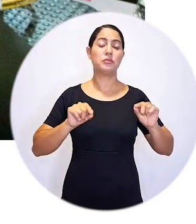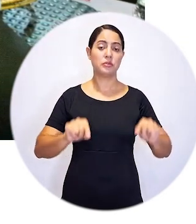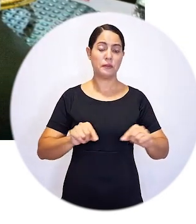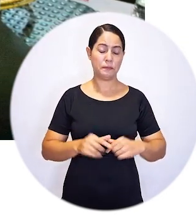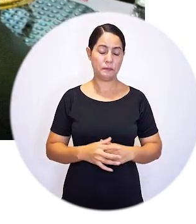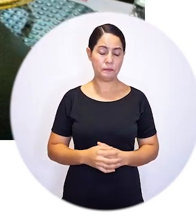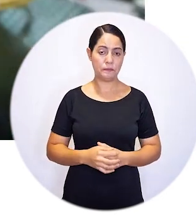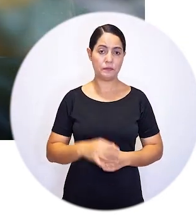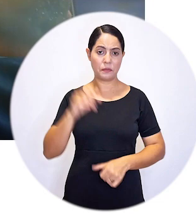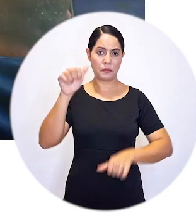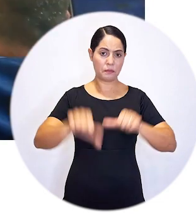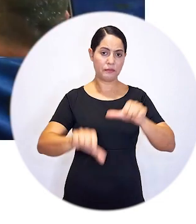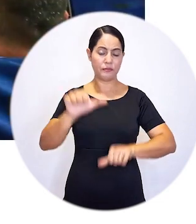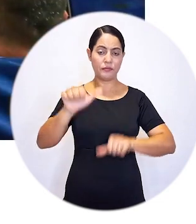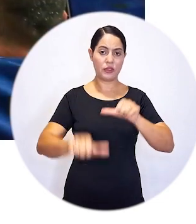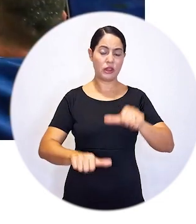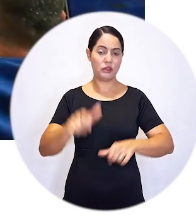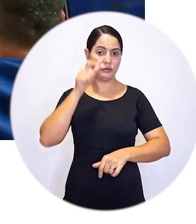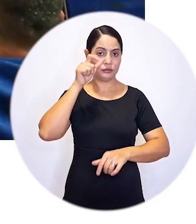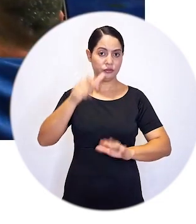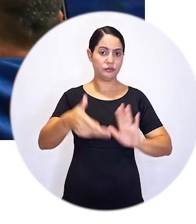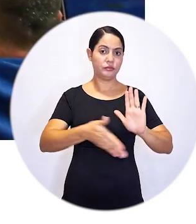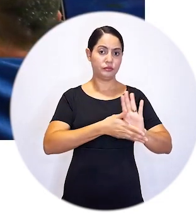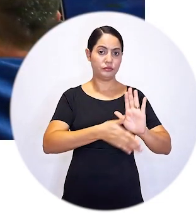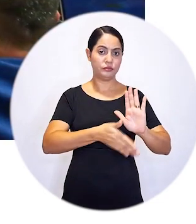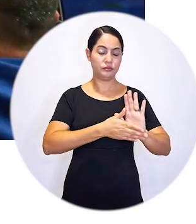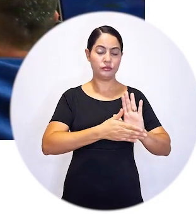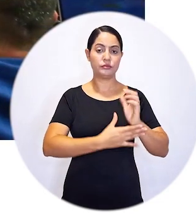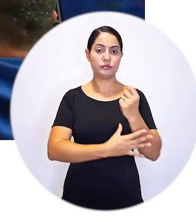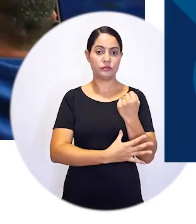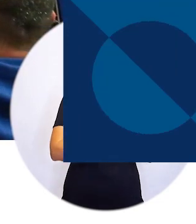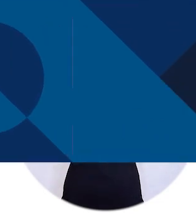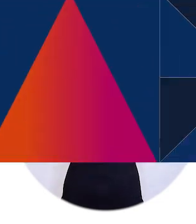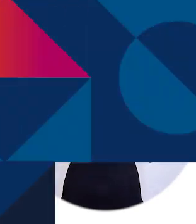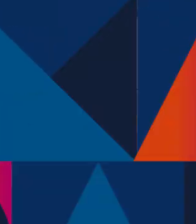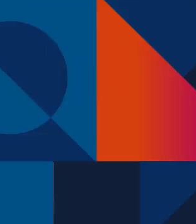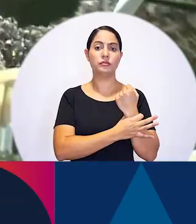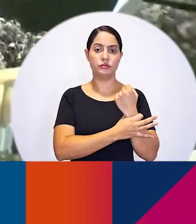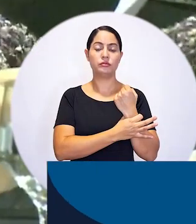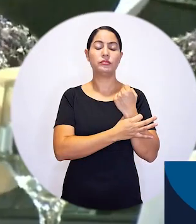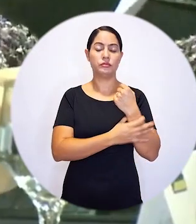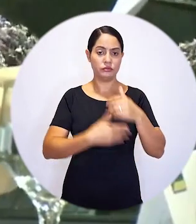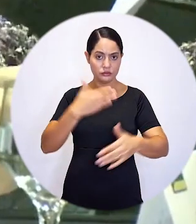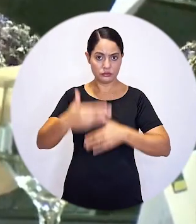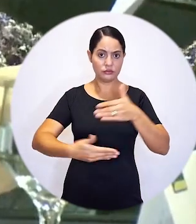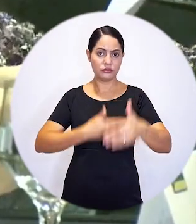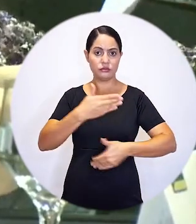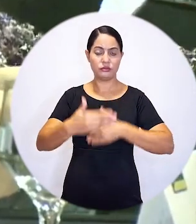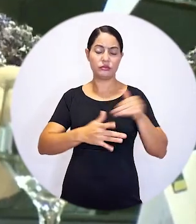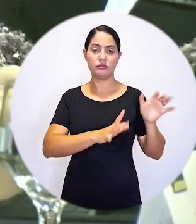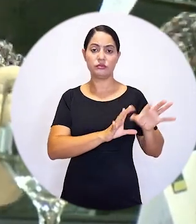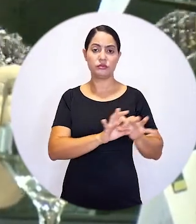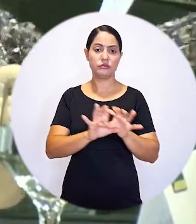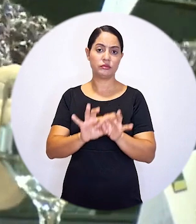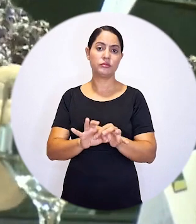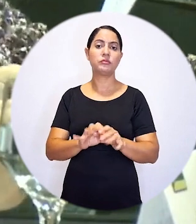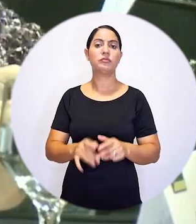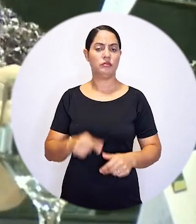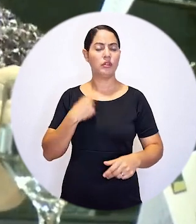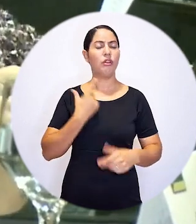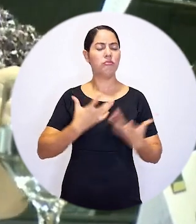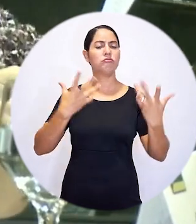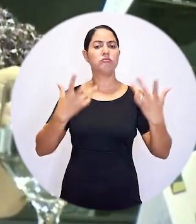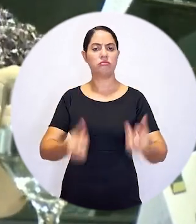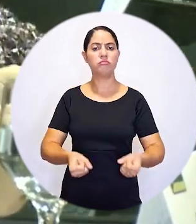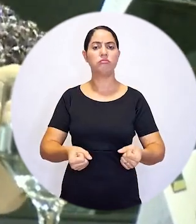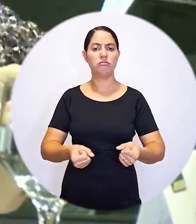Voto. Preliminarmente, considerando a intenção da proposta de resguardo e mais célere desenvolvimento dos trabalhos